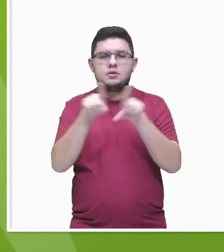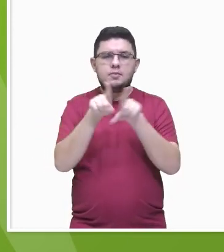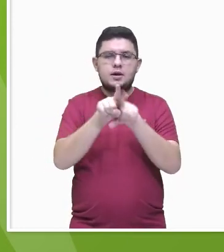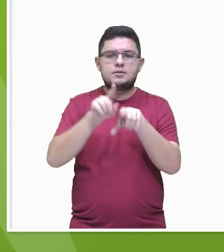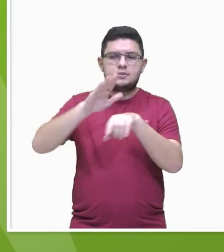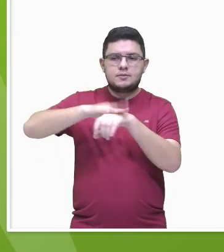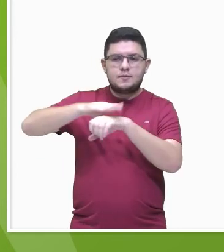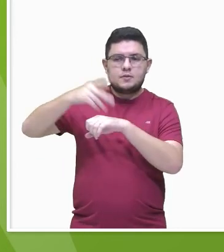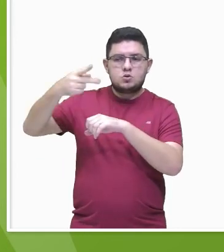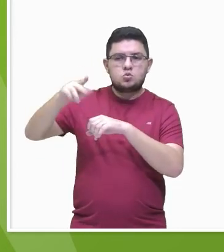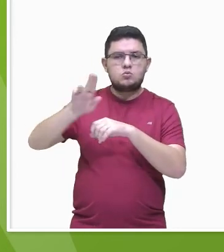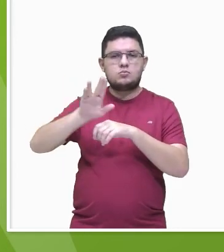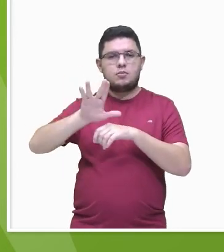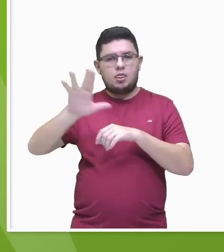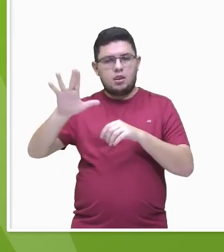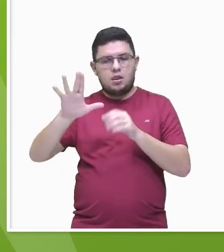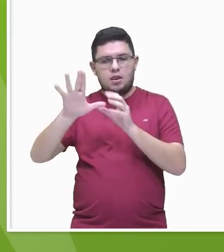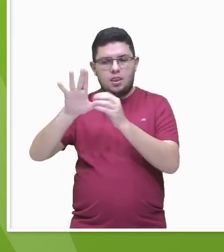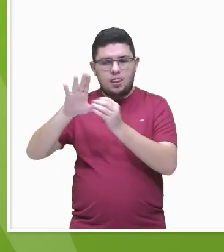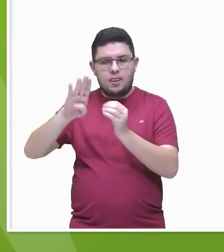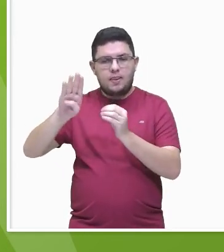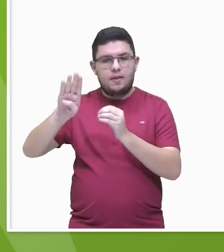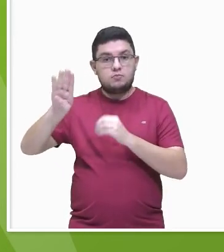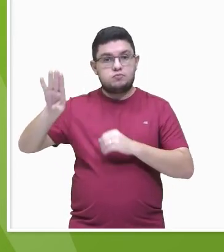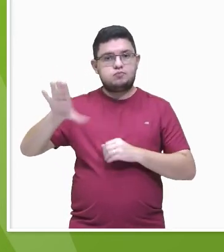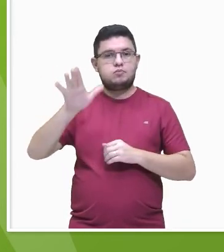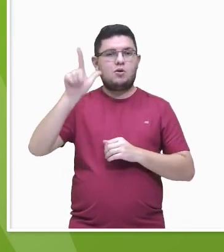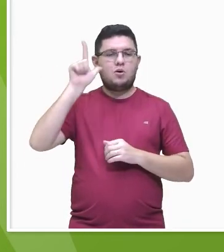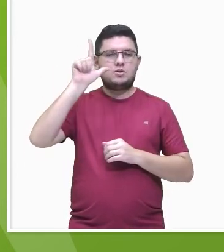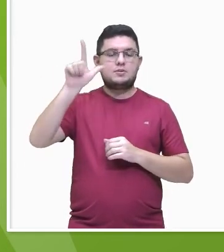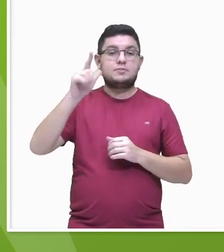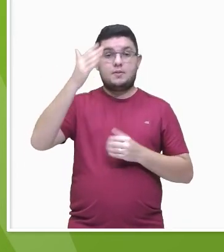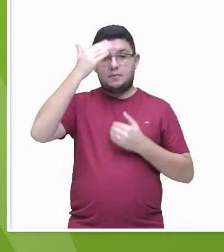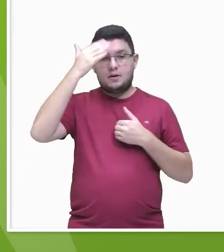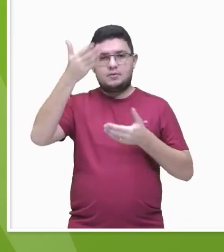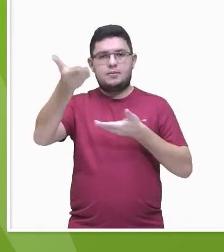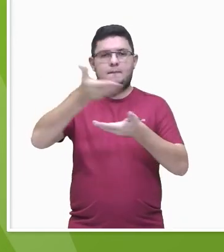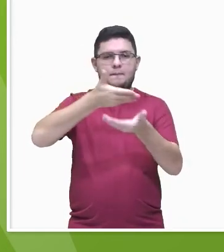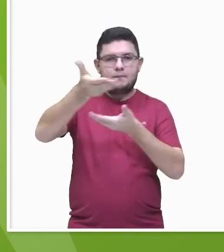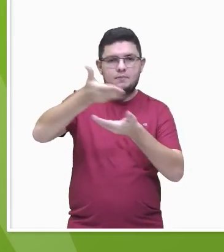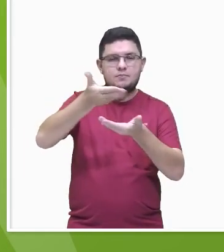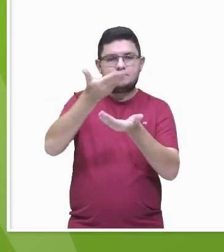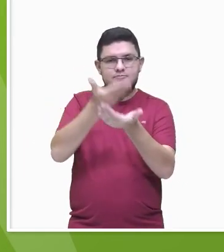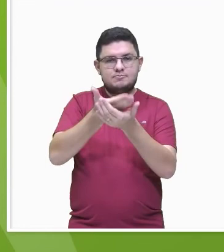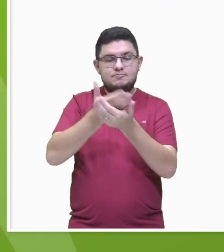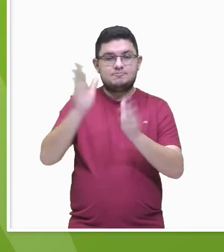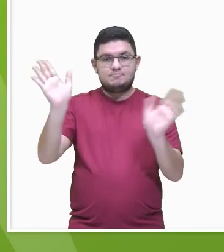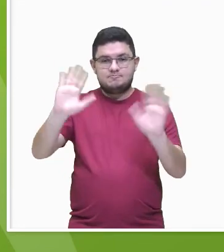diversificados. Muito obrigado então aí a todo mundo pela participação na nossa aula de hoje.